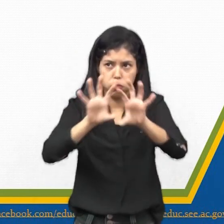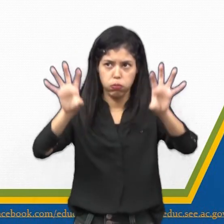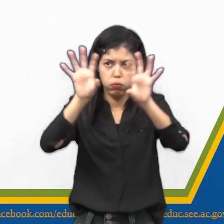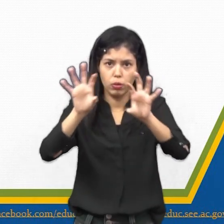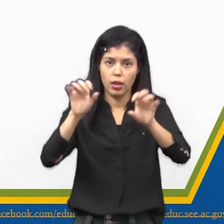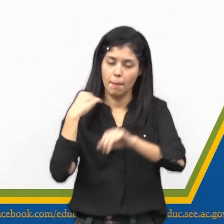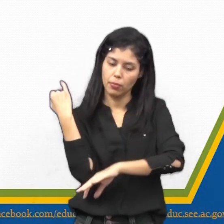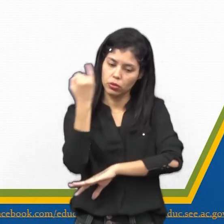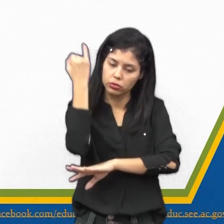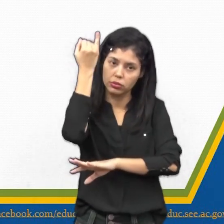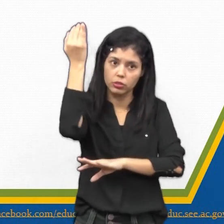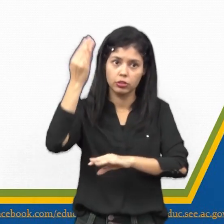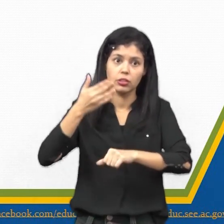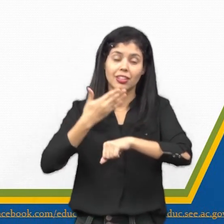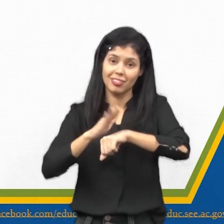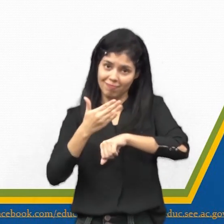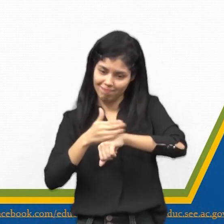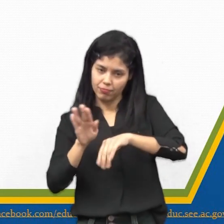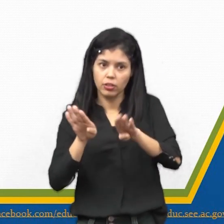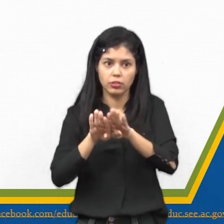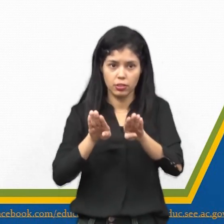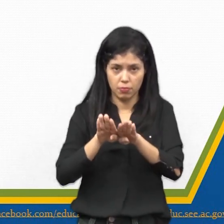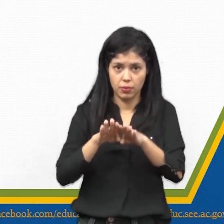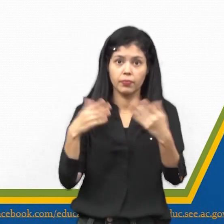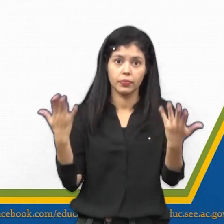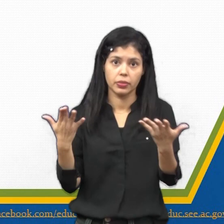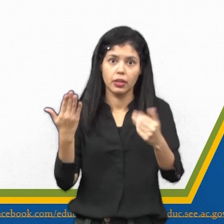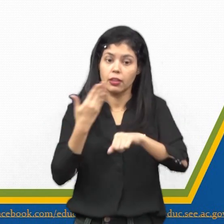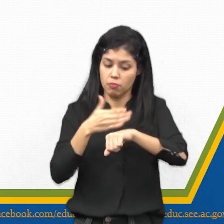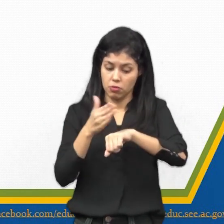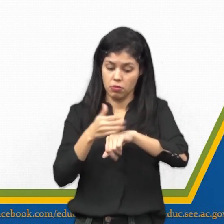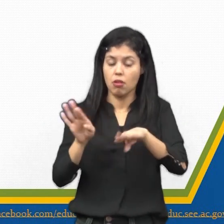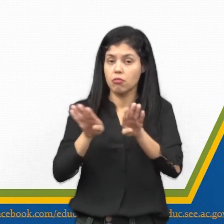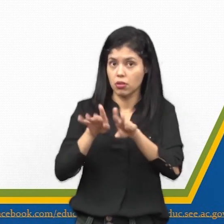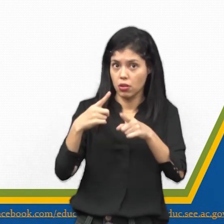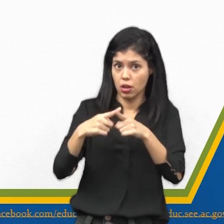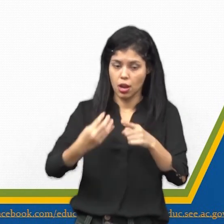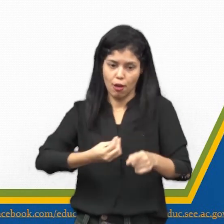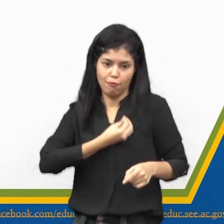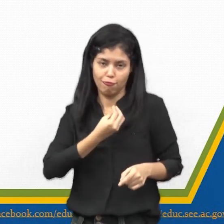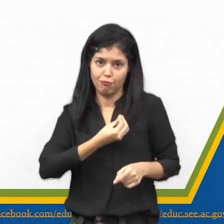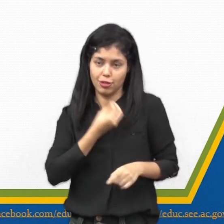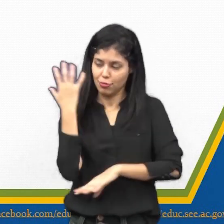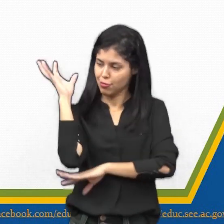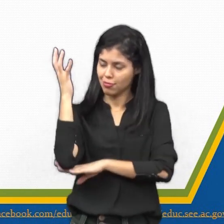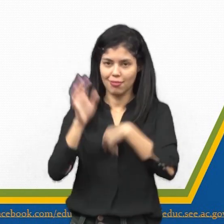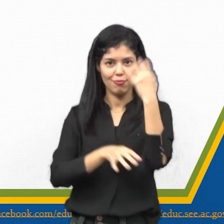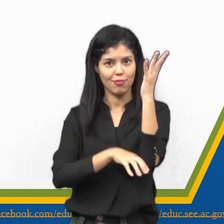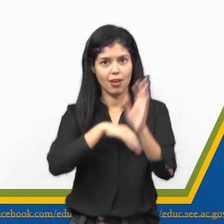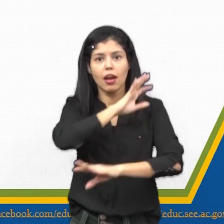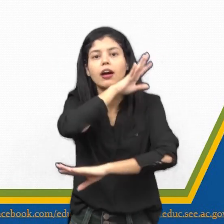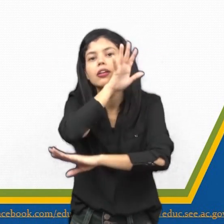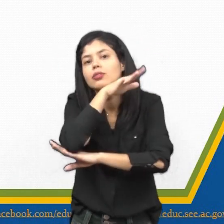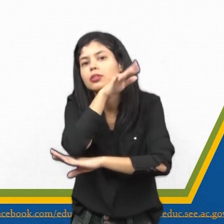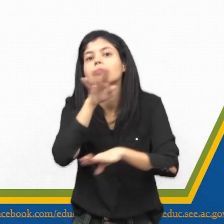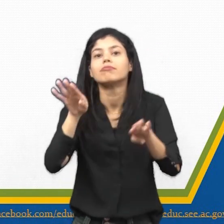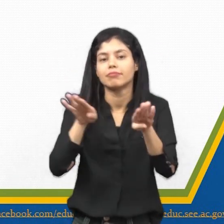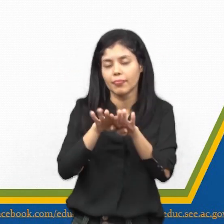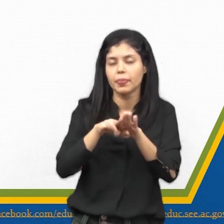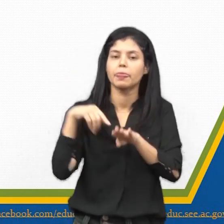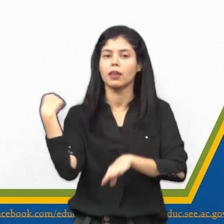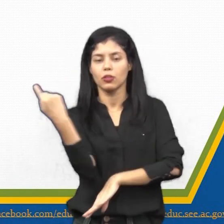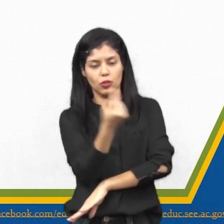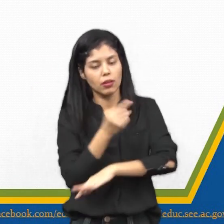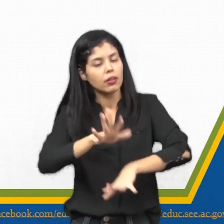importância teórica e prática. Na prática, os gases são importantes na vida dos vegetais e dos animais. Afinal,